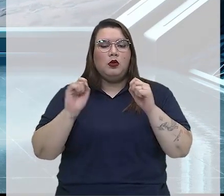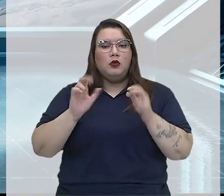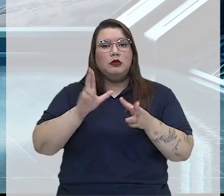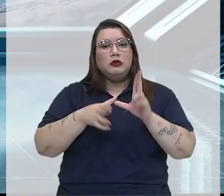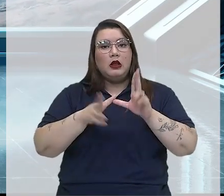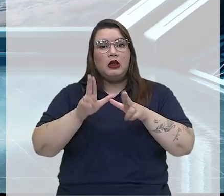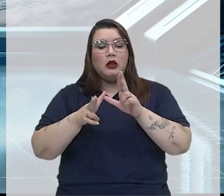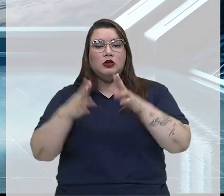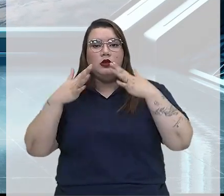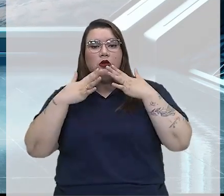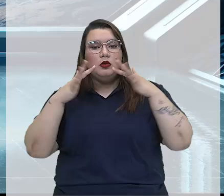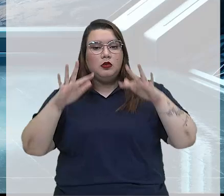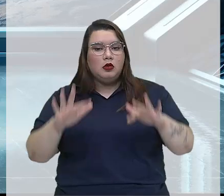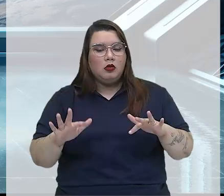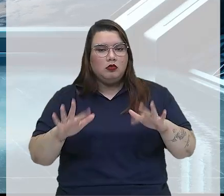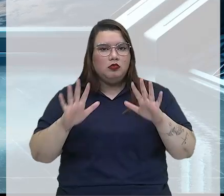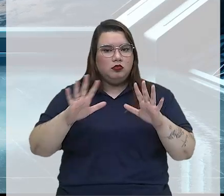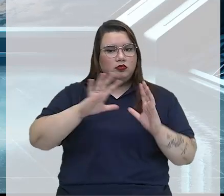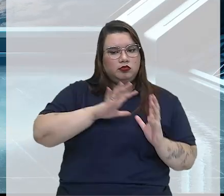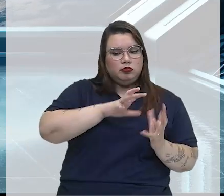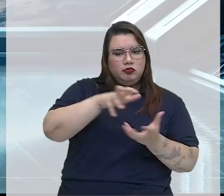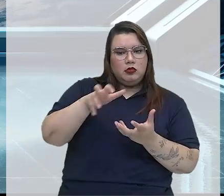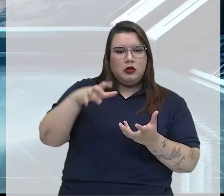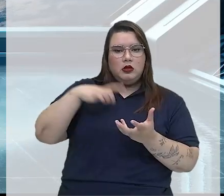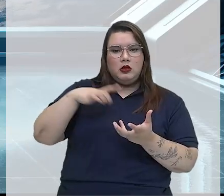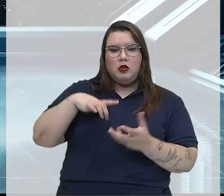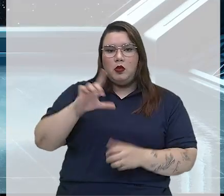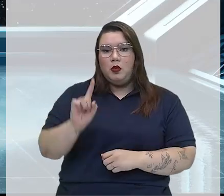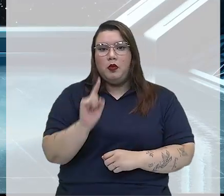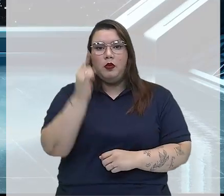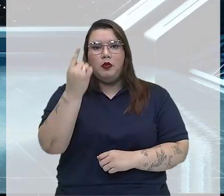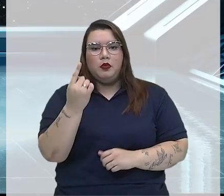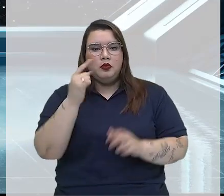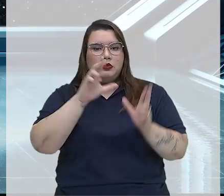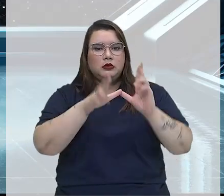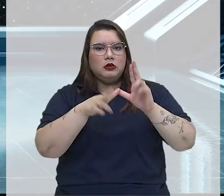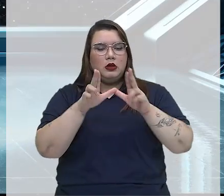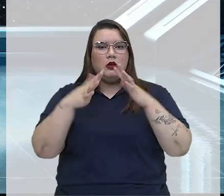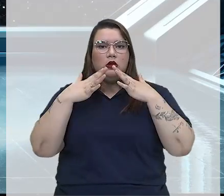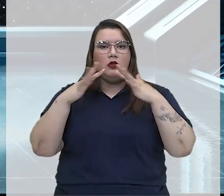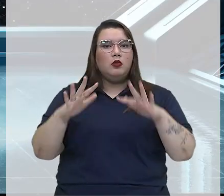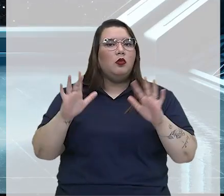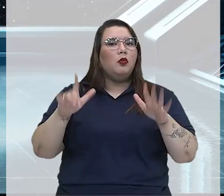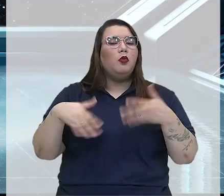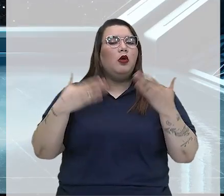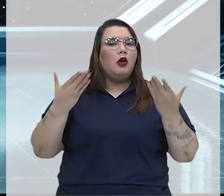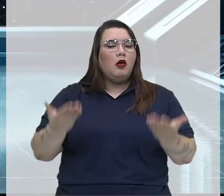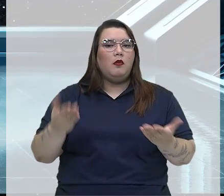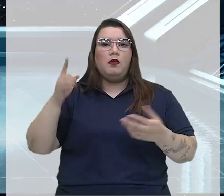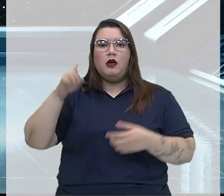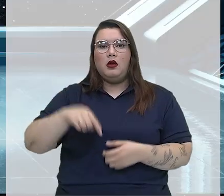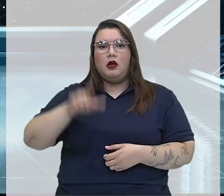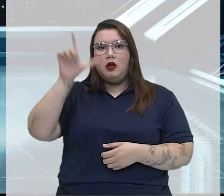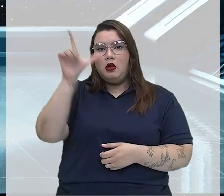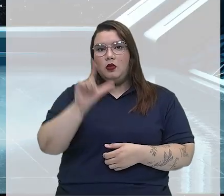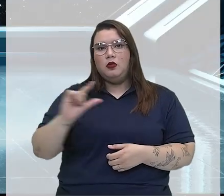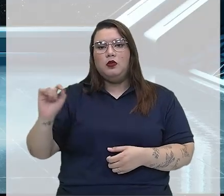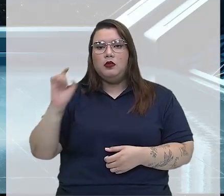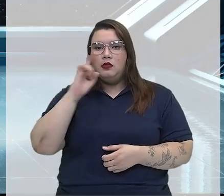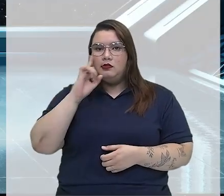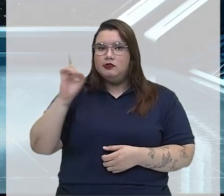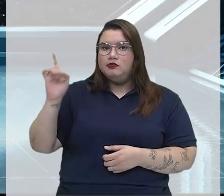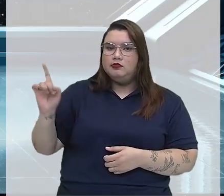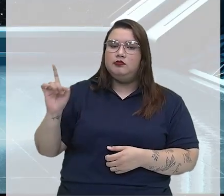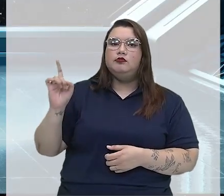satélite natural. O planeta Terra tem um único satélite natural, que é a Lua, que vocês estão vendo agora